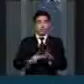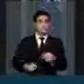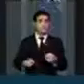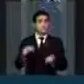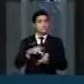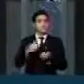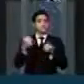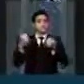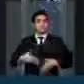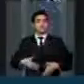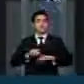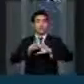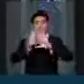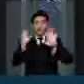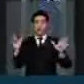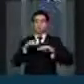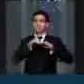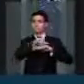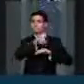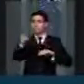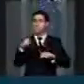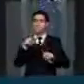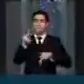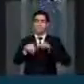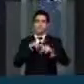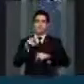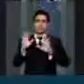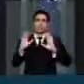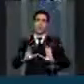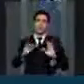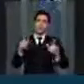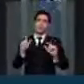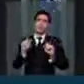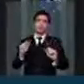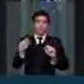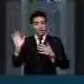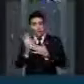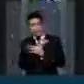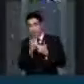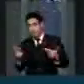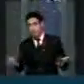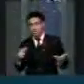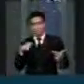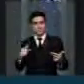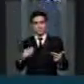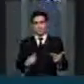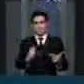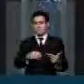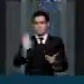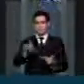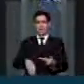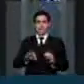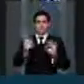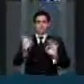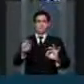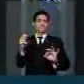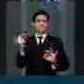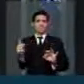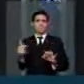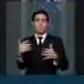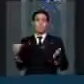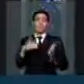e convincentes à população, porque é evidente que alguma coisa não está funcionando bem. E eu encerro,